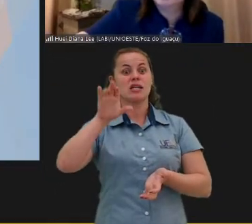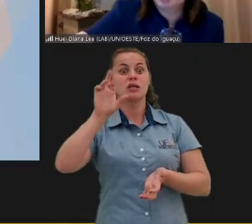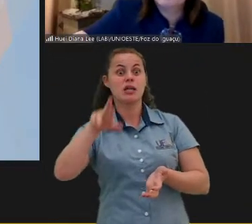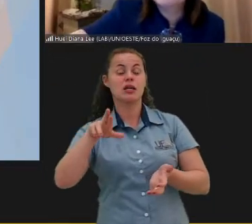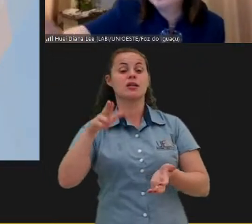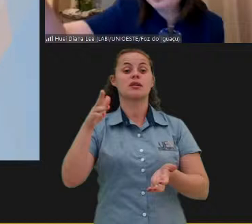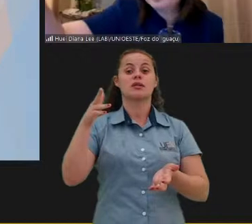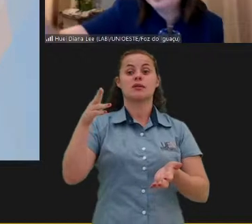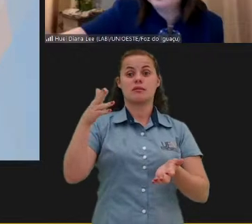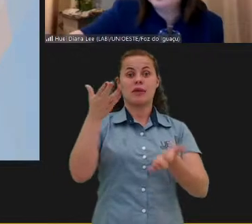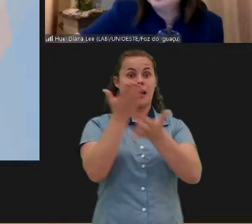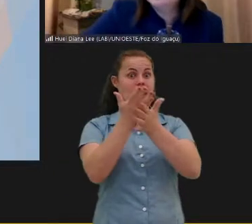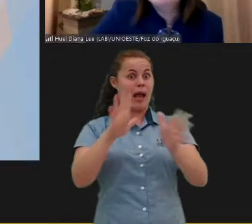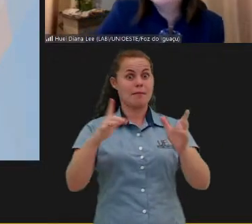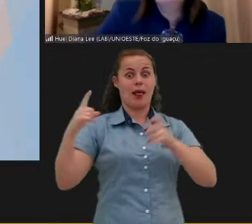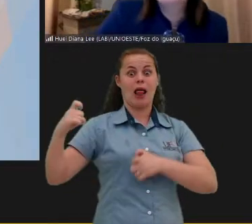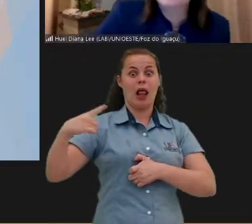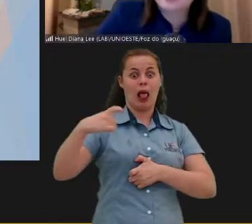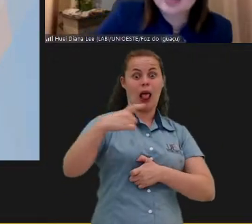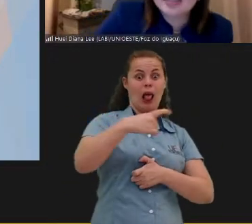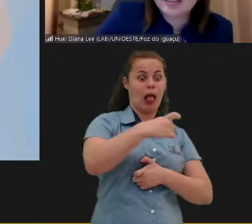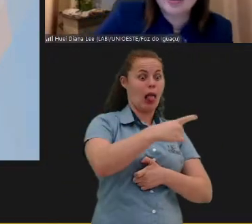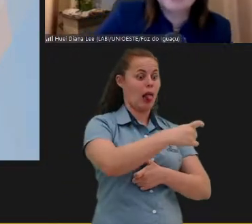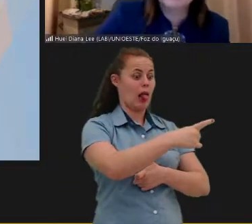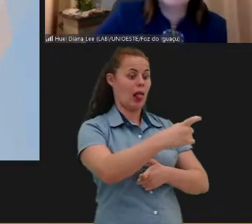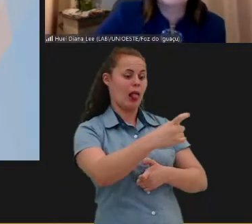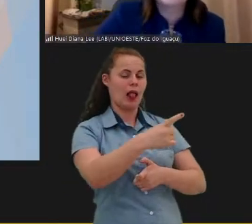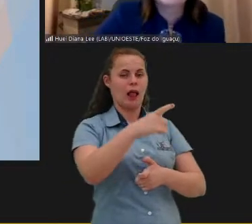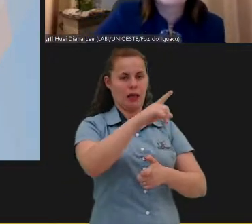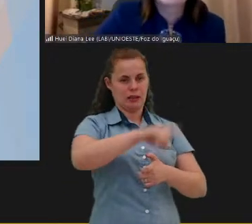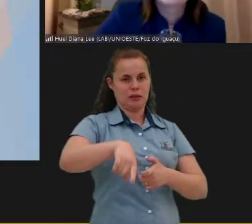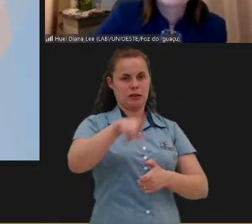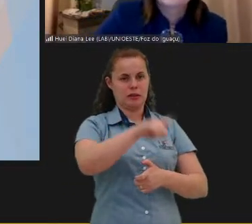os micróbios, por exemplo, num fundo de mar que tem lá.